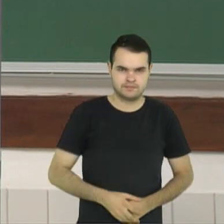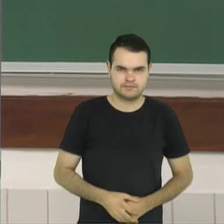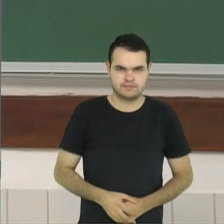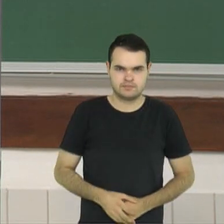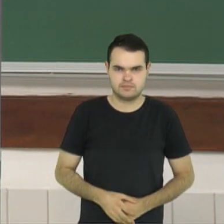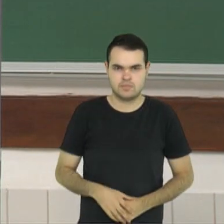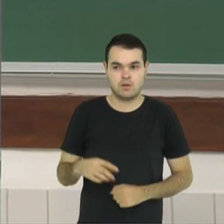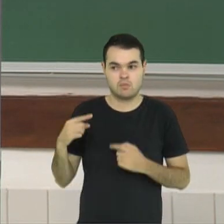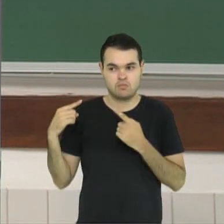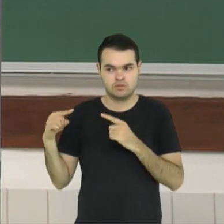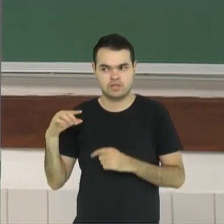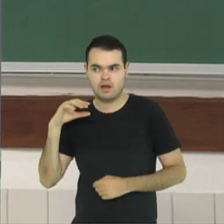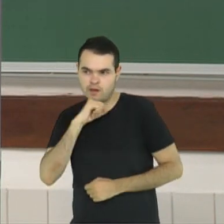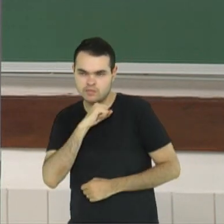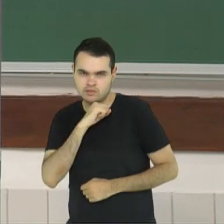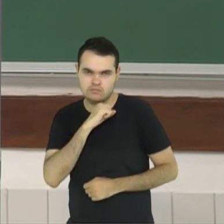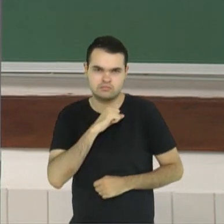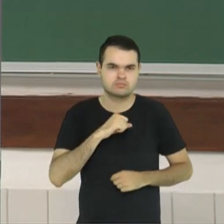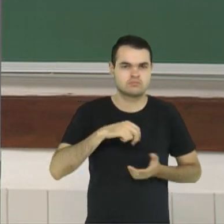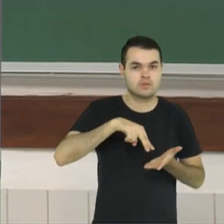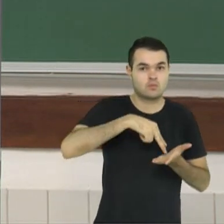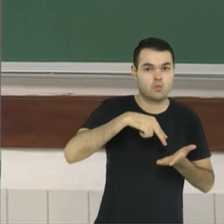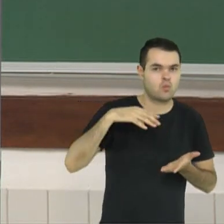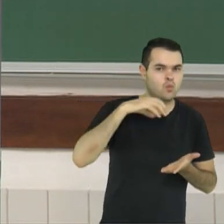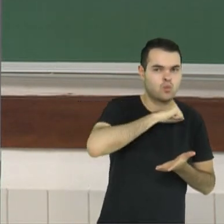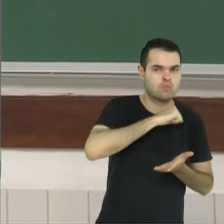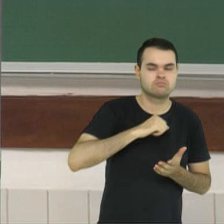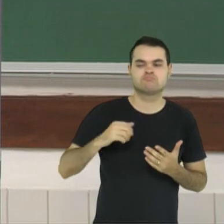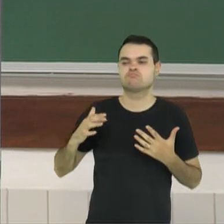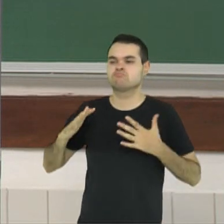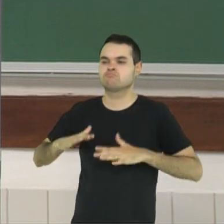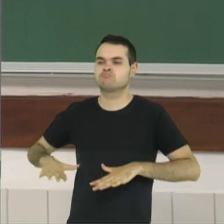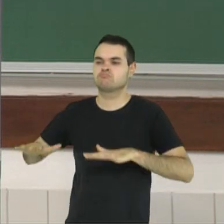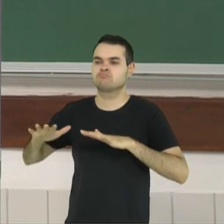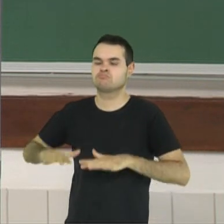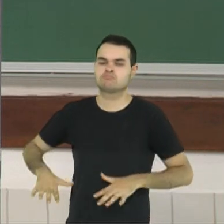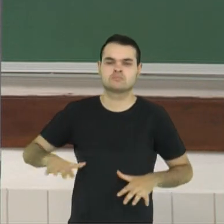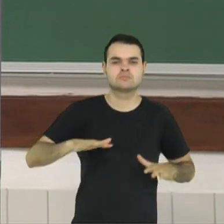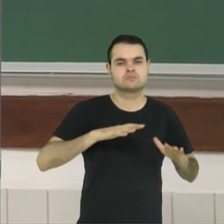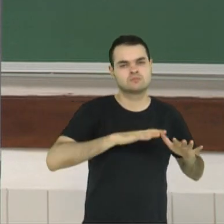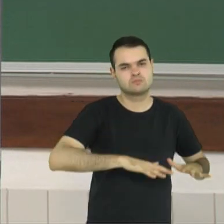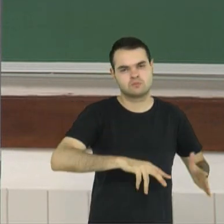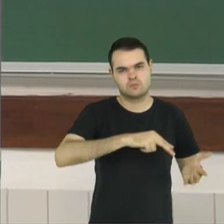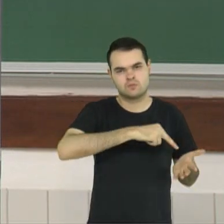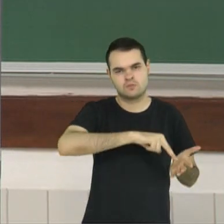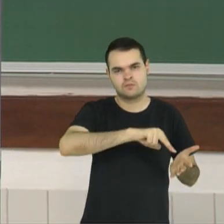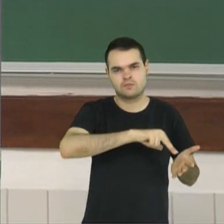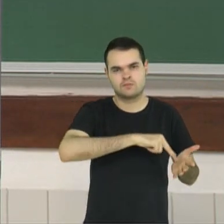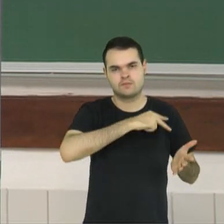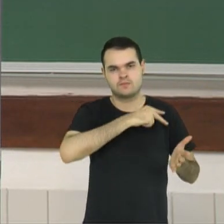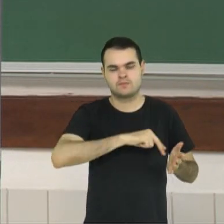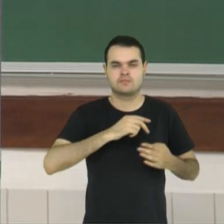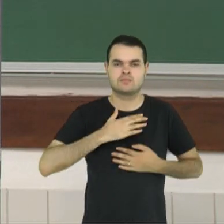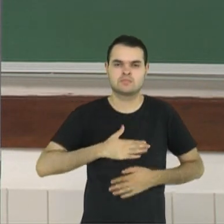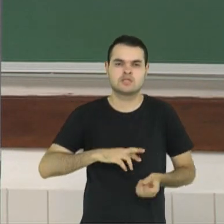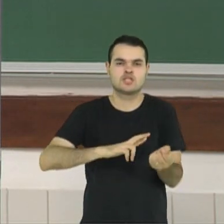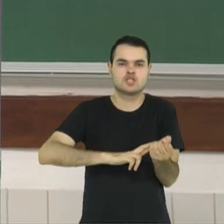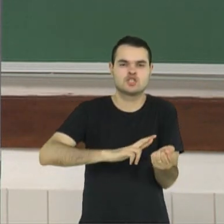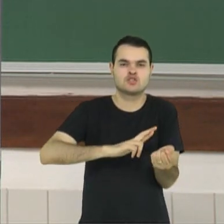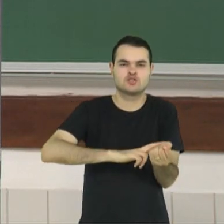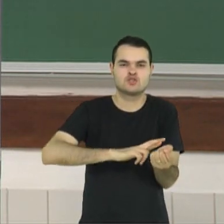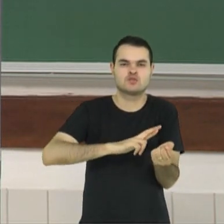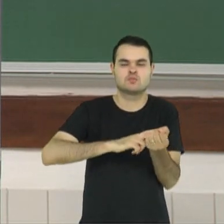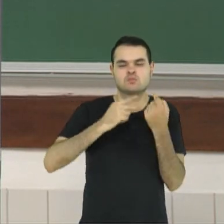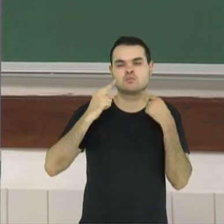rápida, evidentemente que os passos são rápidos. Se a música é muito lenta, são passos mais lentos. Então, o ritmo musical, que a gente já viu na